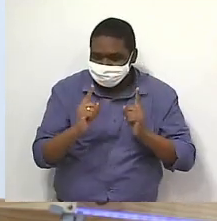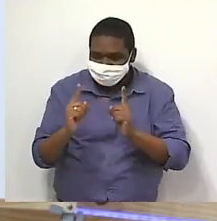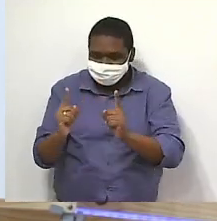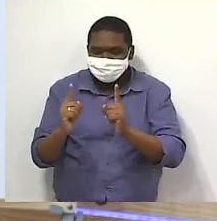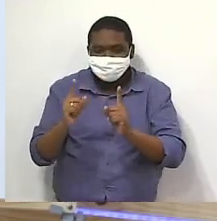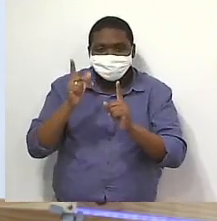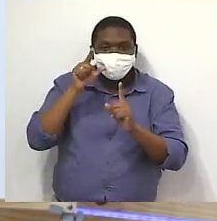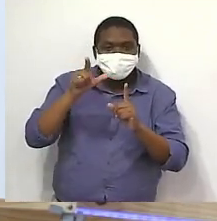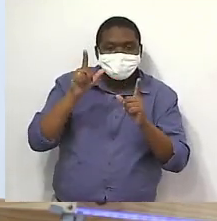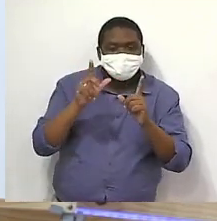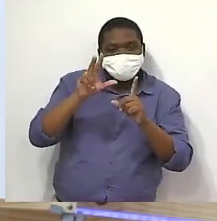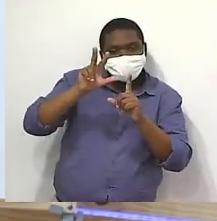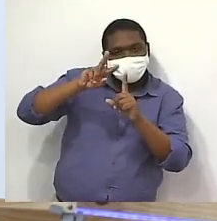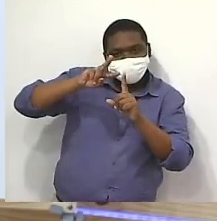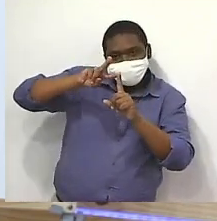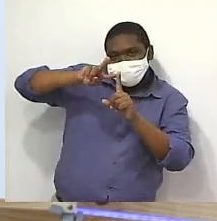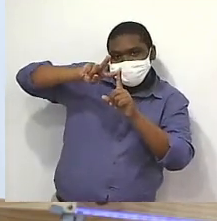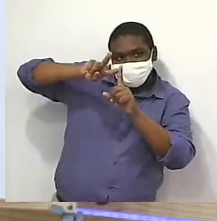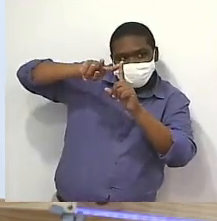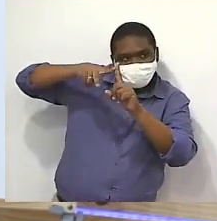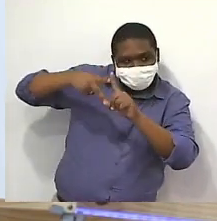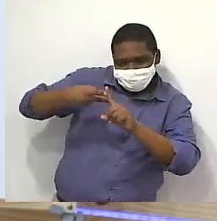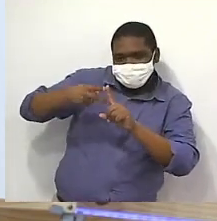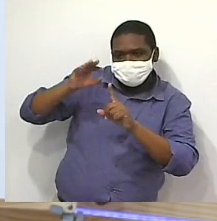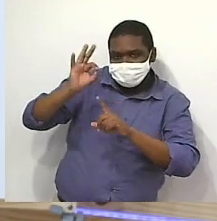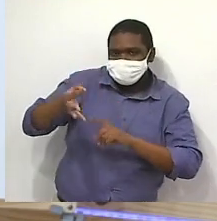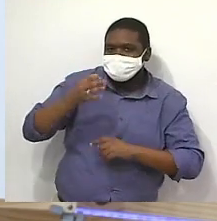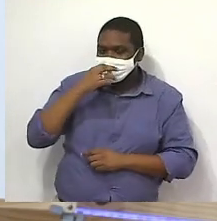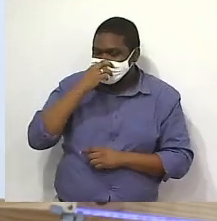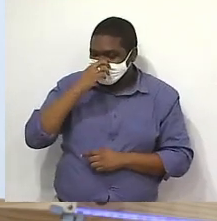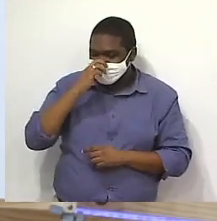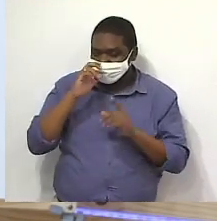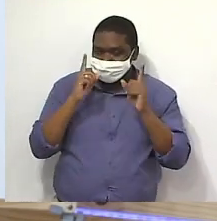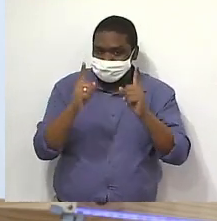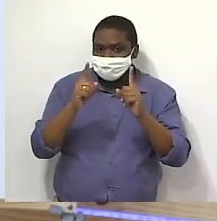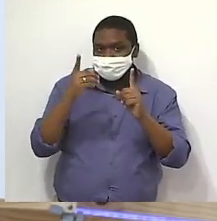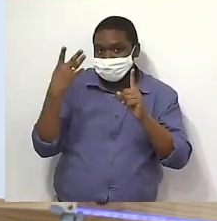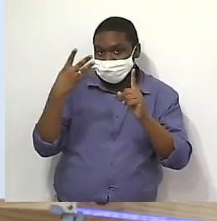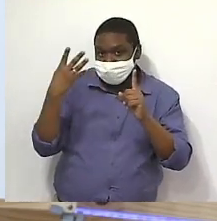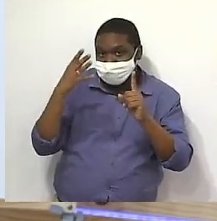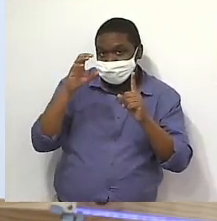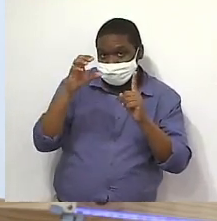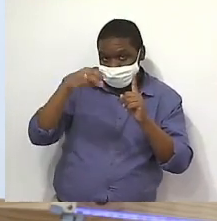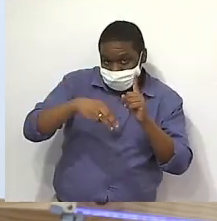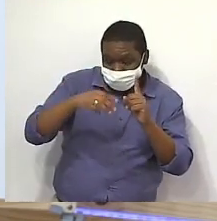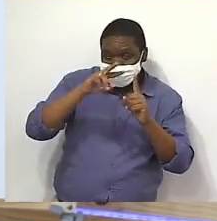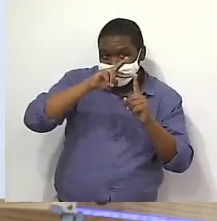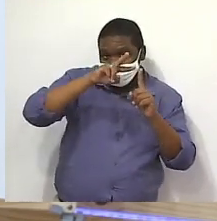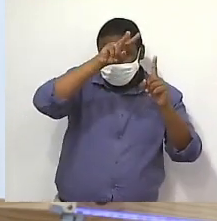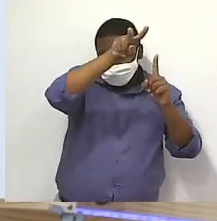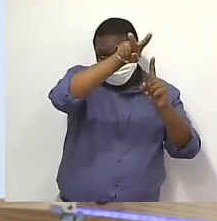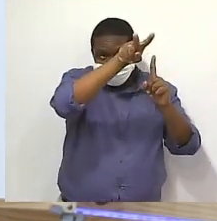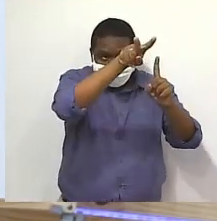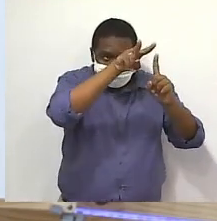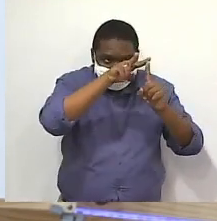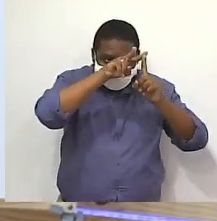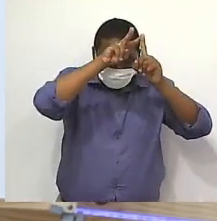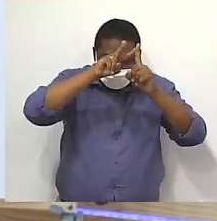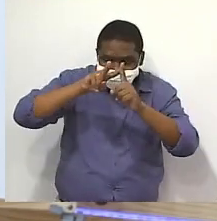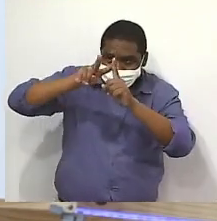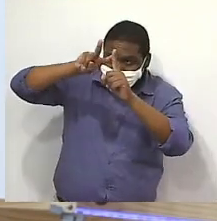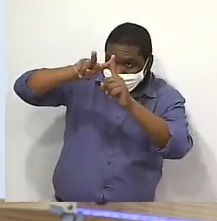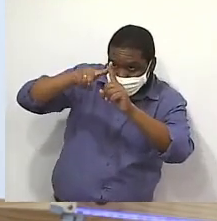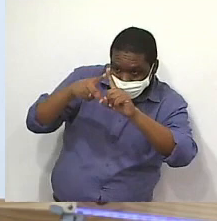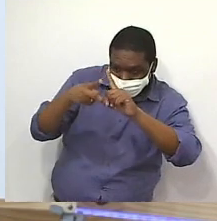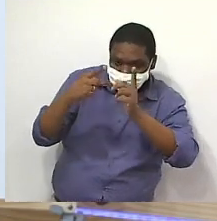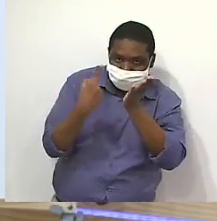bom? Aproximadamente, né? Então eu vou colocar aqui o 4 bem na ponta, ok? E vou trazer a medida